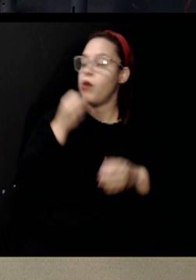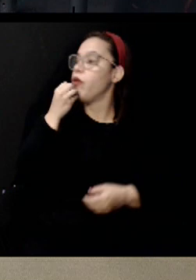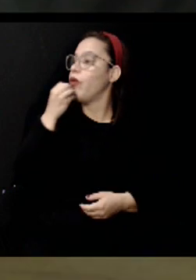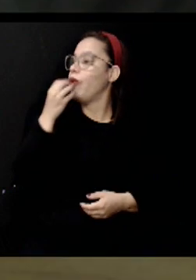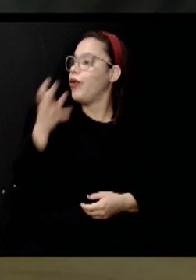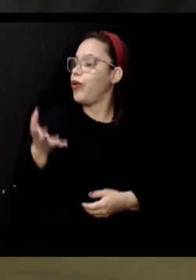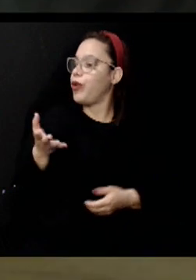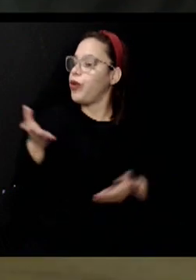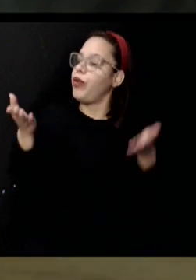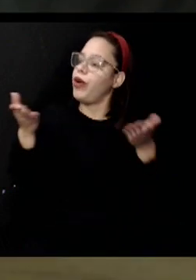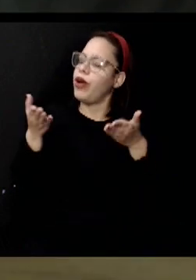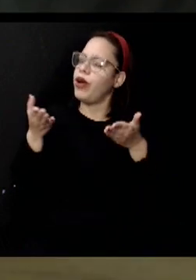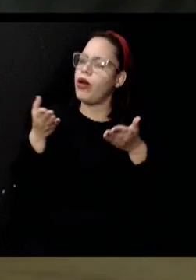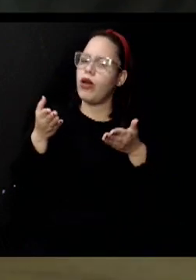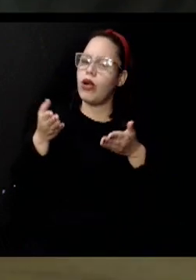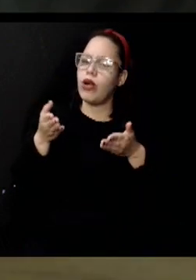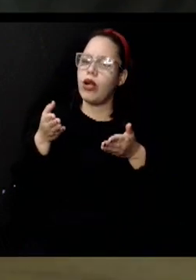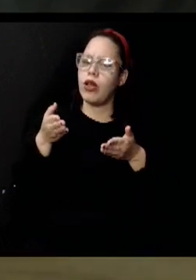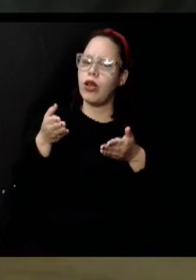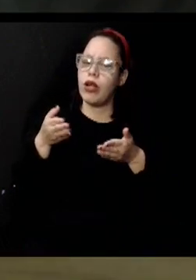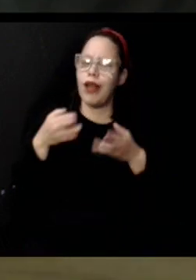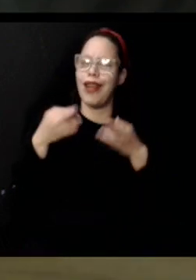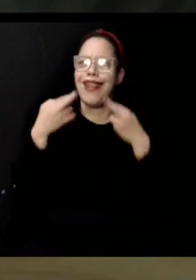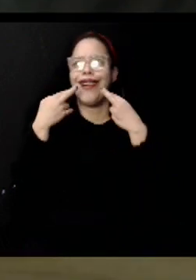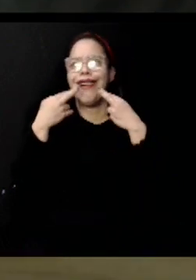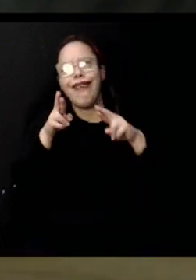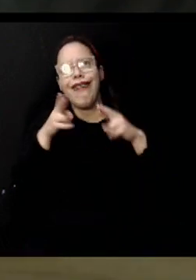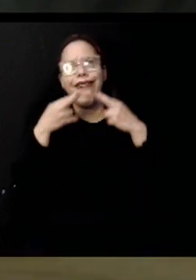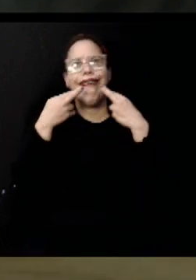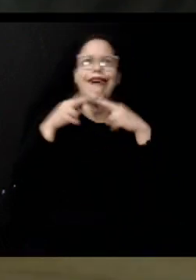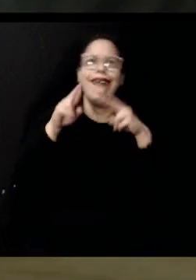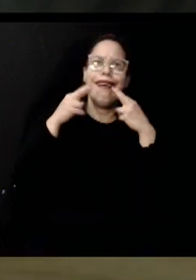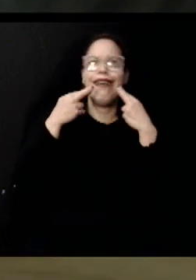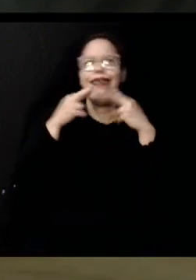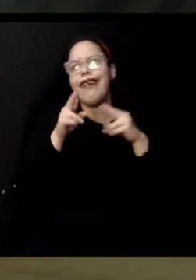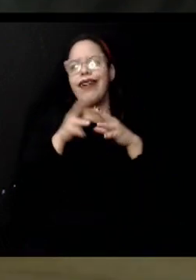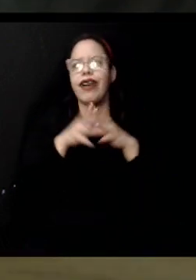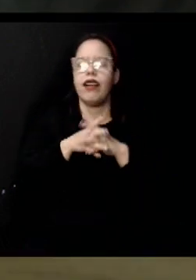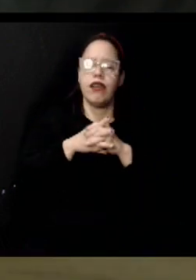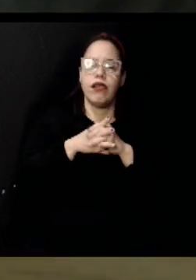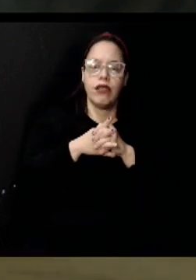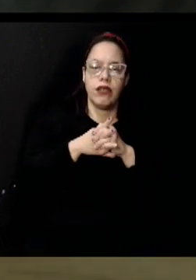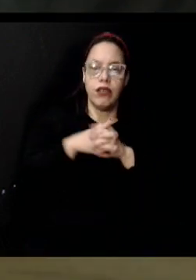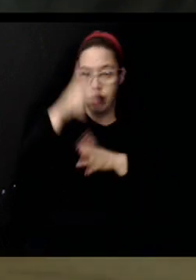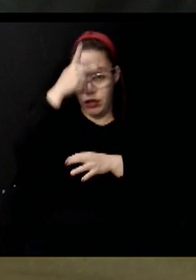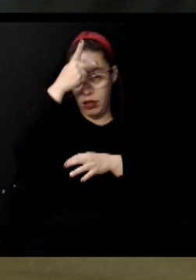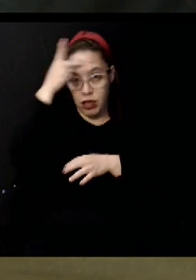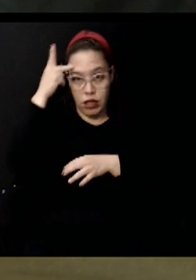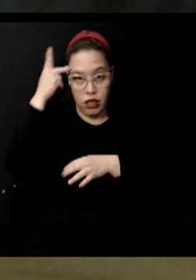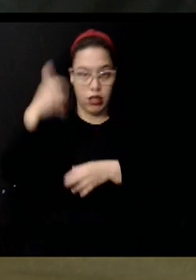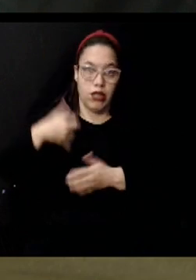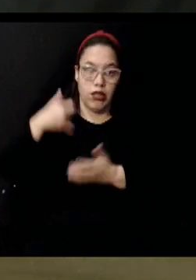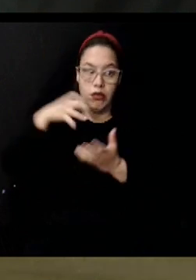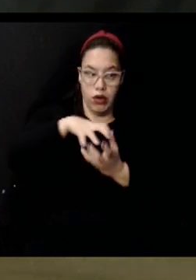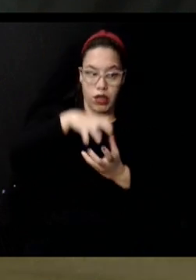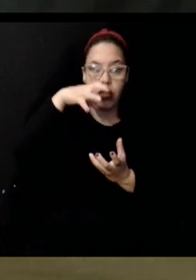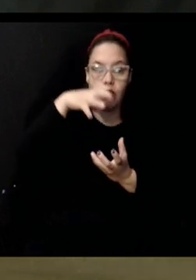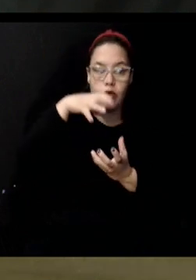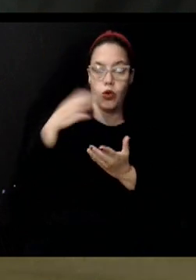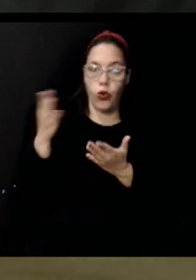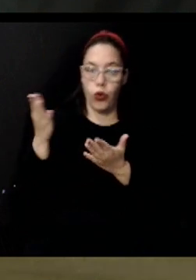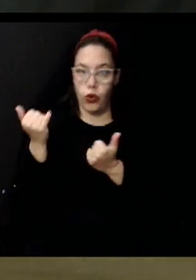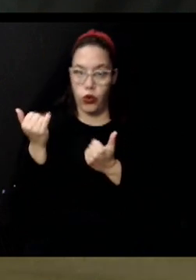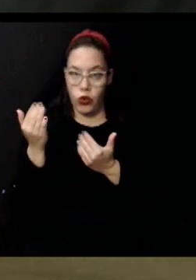Agora, esse negócio de reclamar, né, nós falamos aqui de pessoas mais velhas, né, os jovens